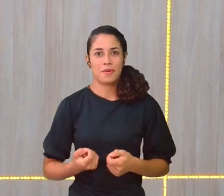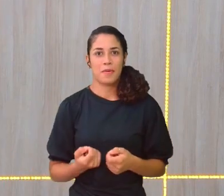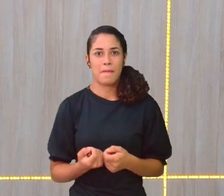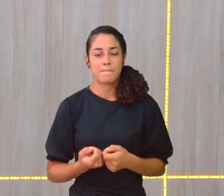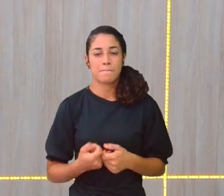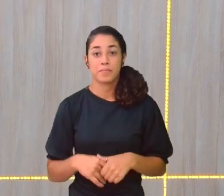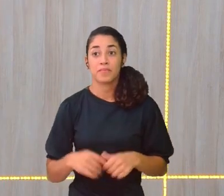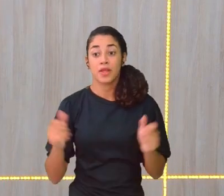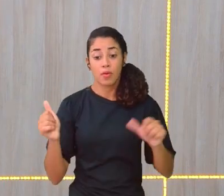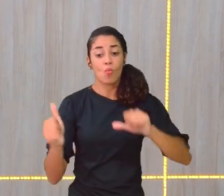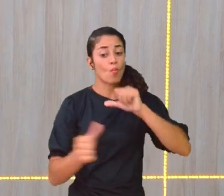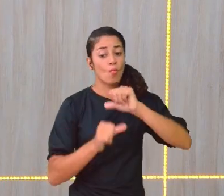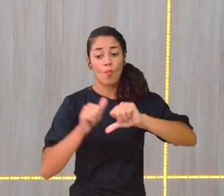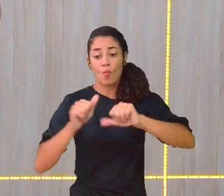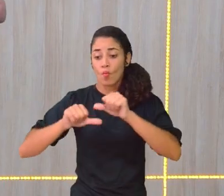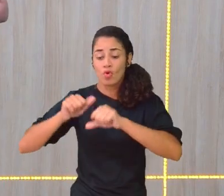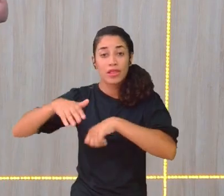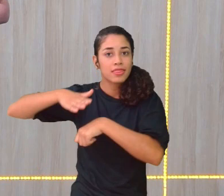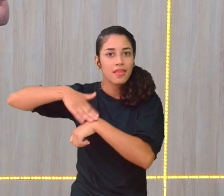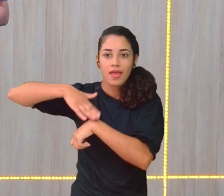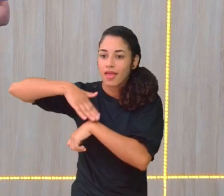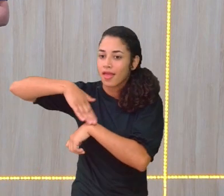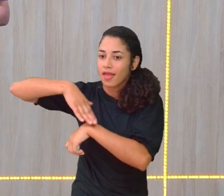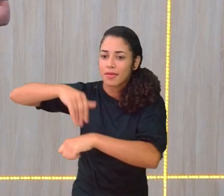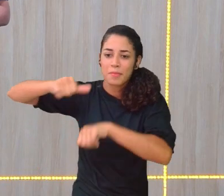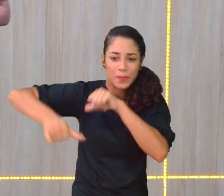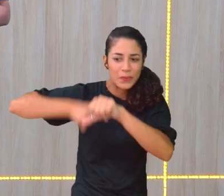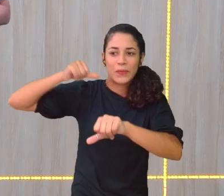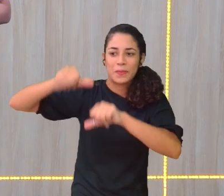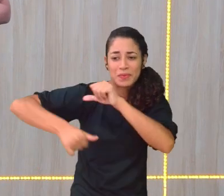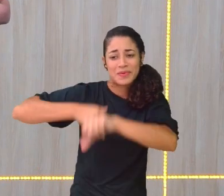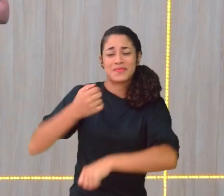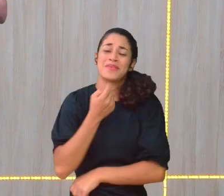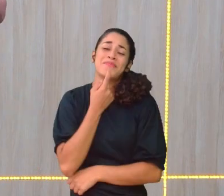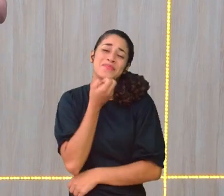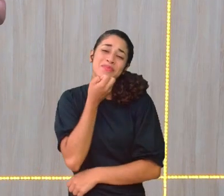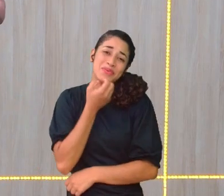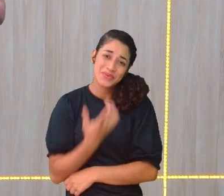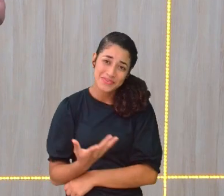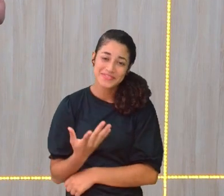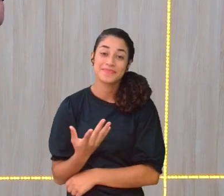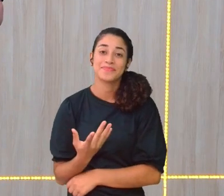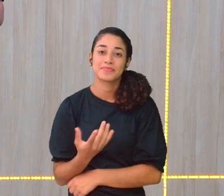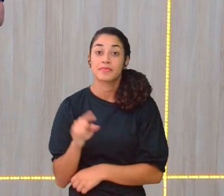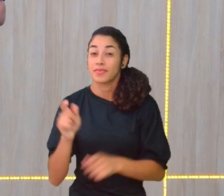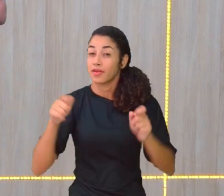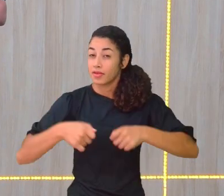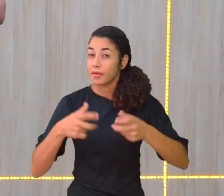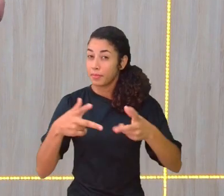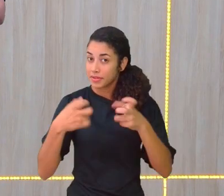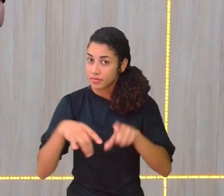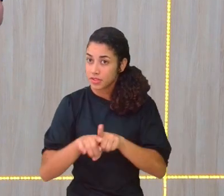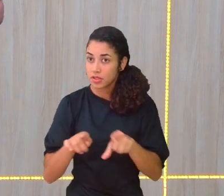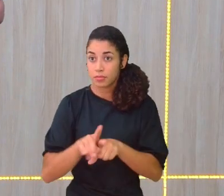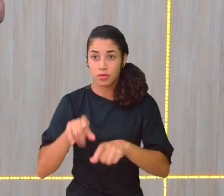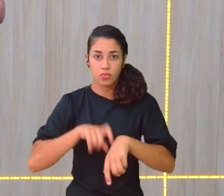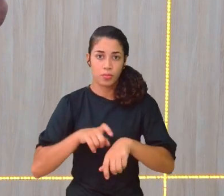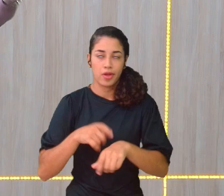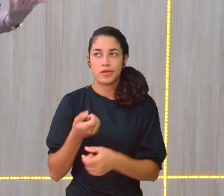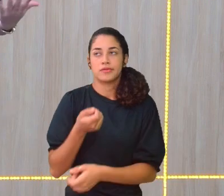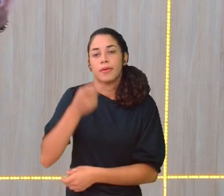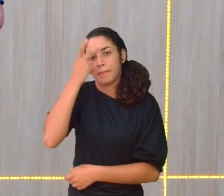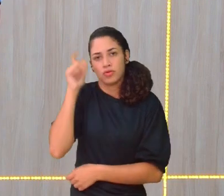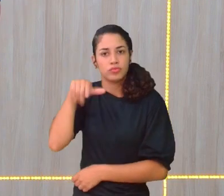elasticidade de mudar o tempo todo. E isso não é gostoso, pessoal. Então, vocês percebem também que quando um repórter,